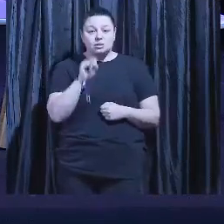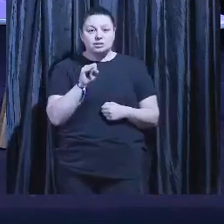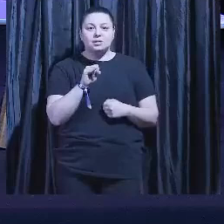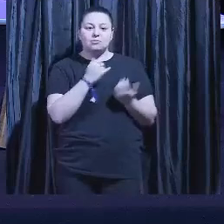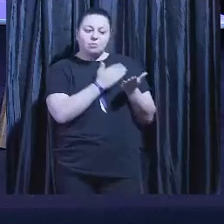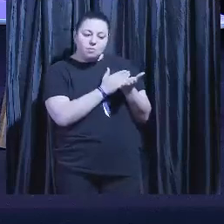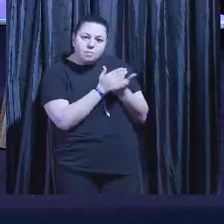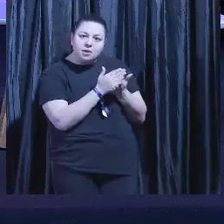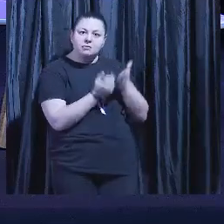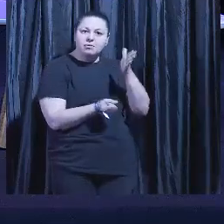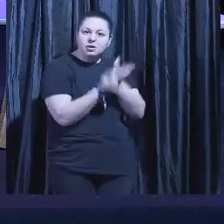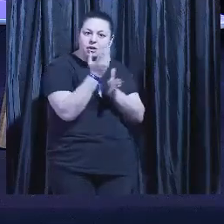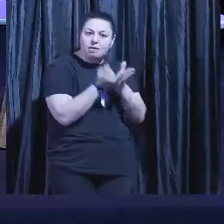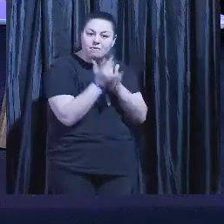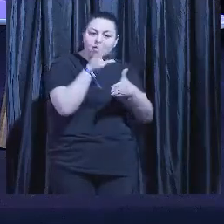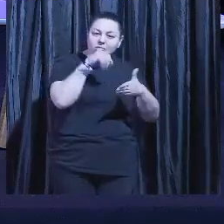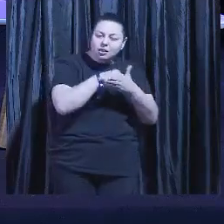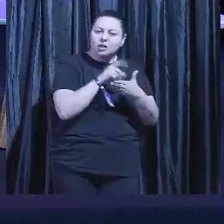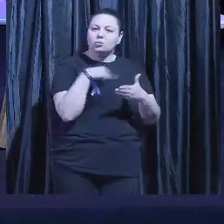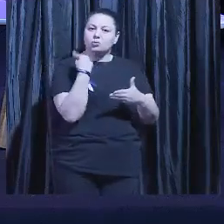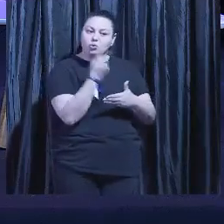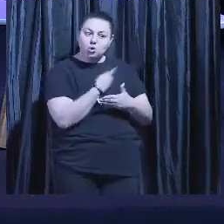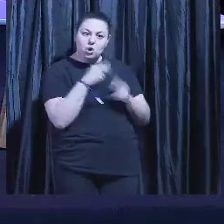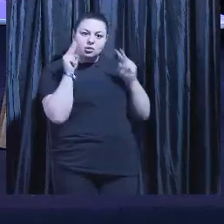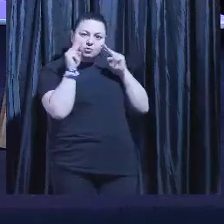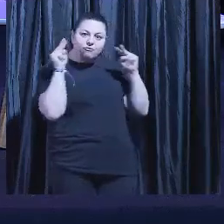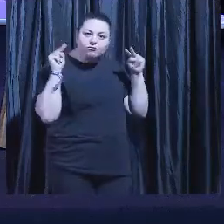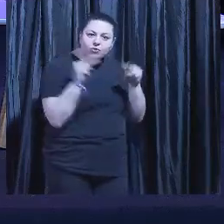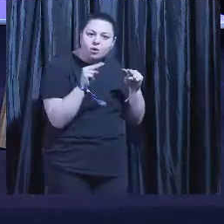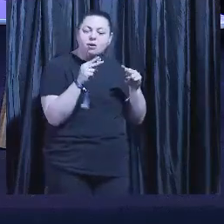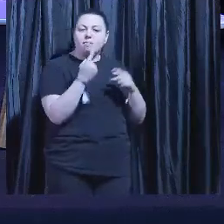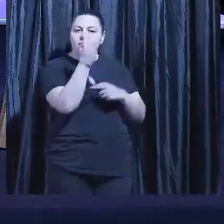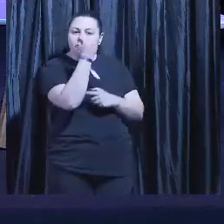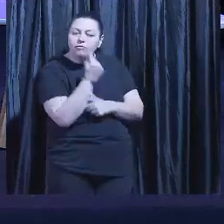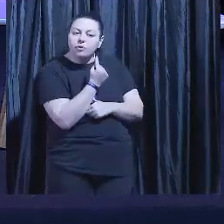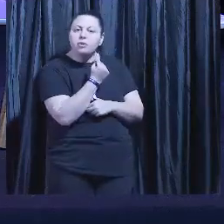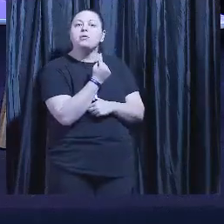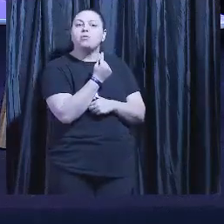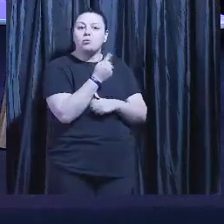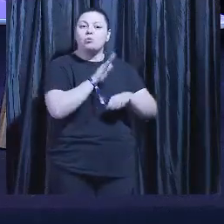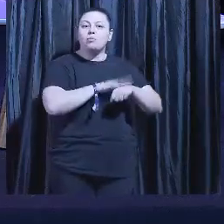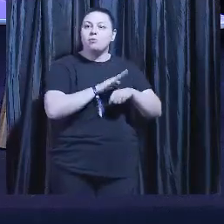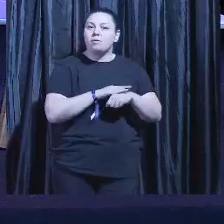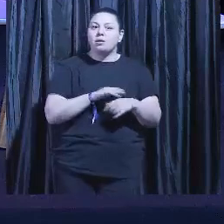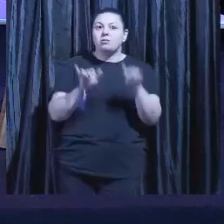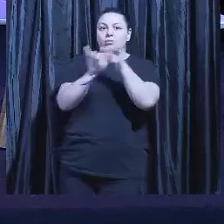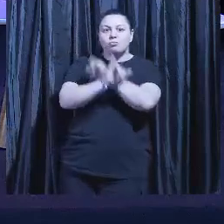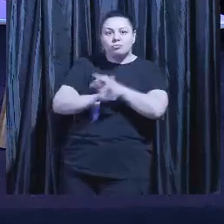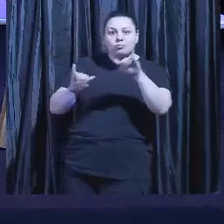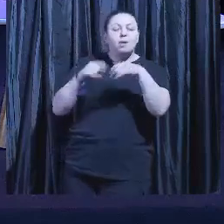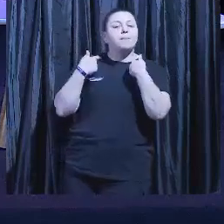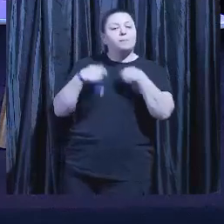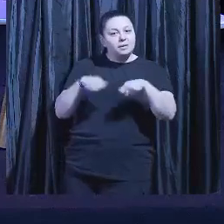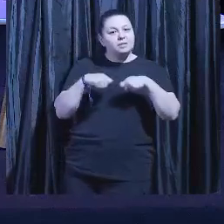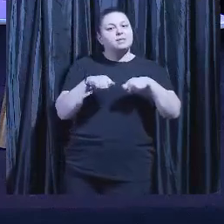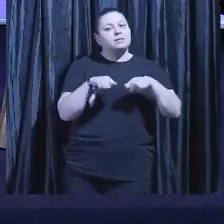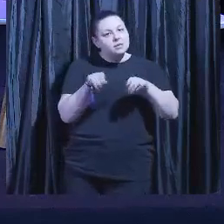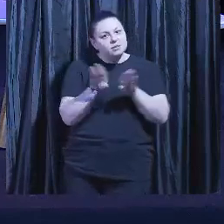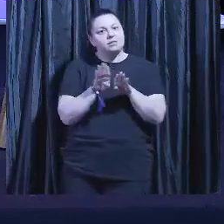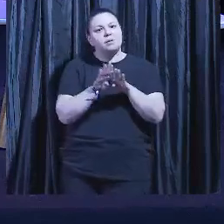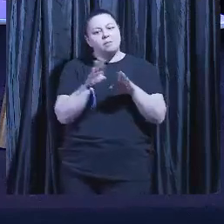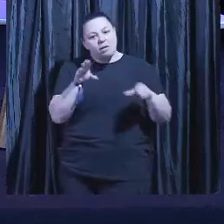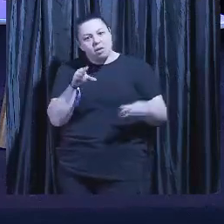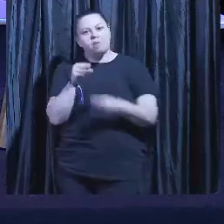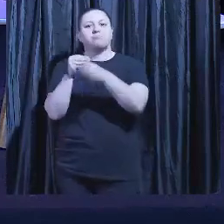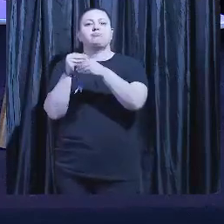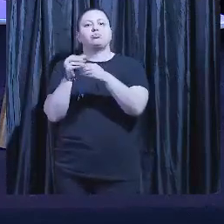é gerado dentro da nossa perspectiva, linguagem e estética, na hora da comunicação ele precisa carregar isso, porque isso é um